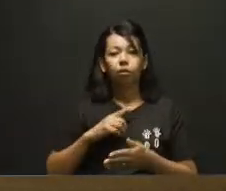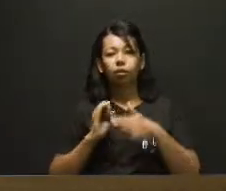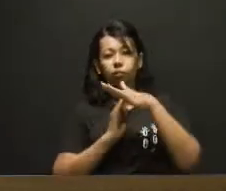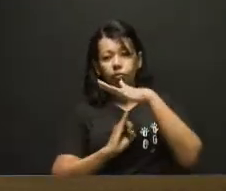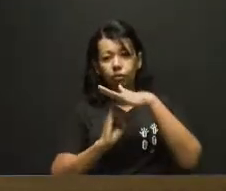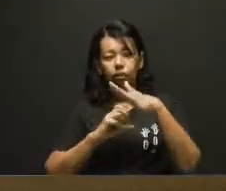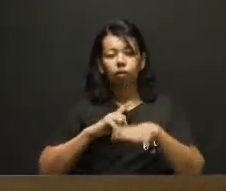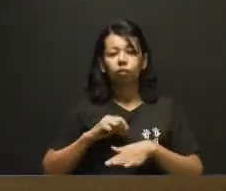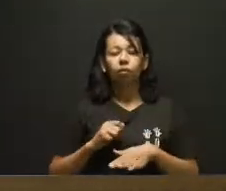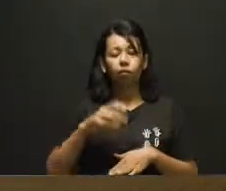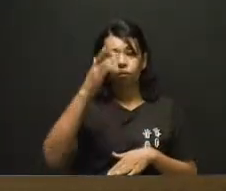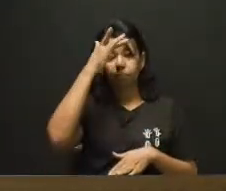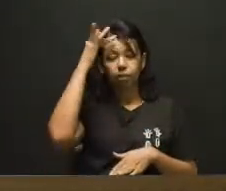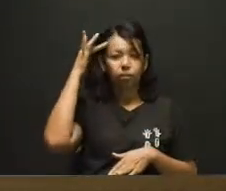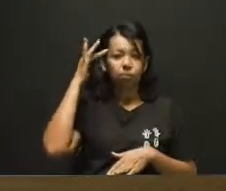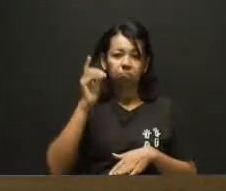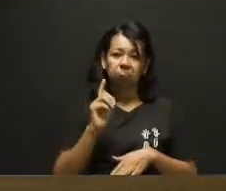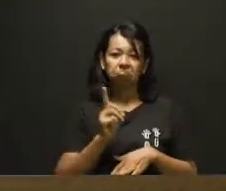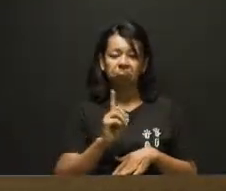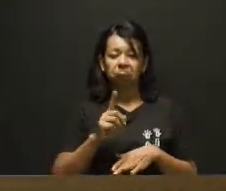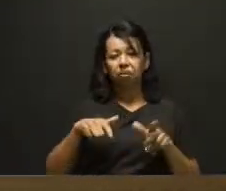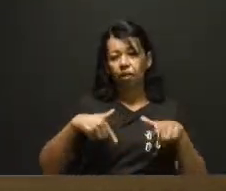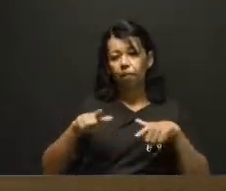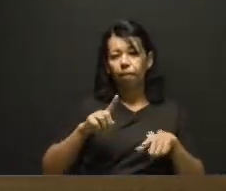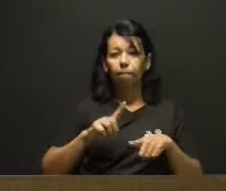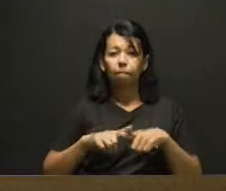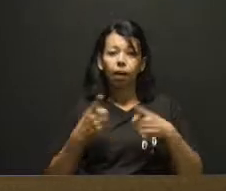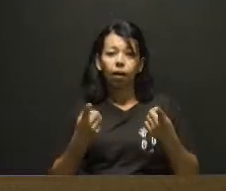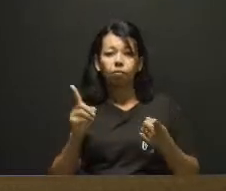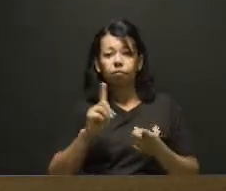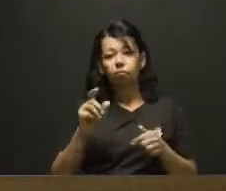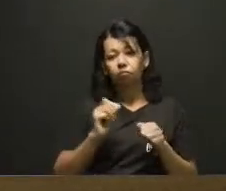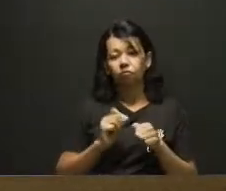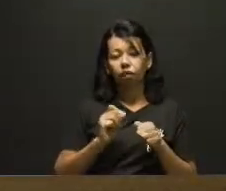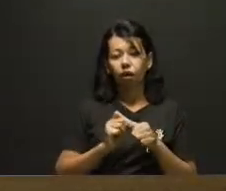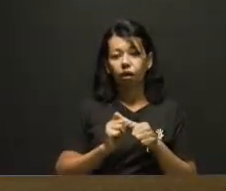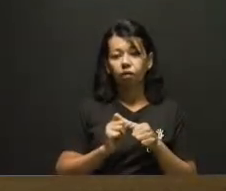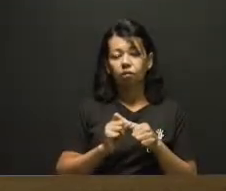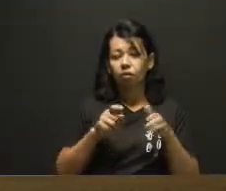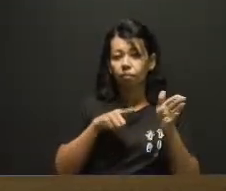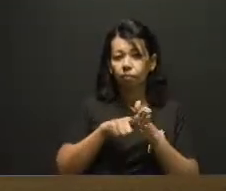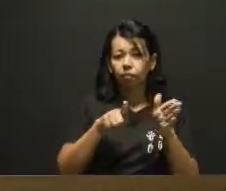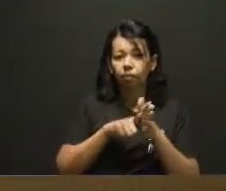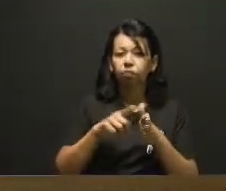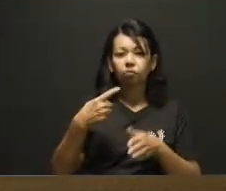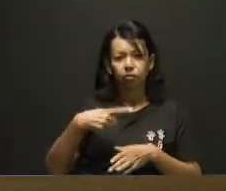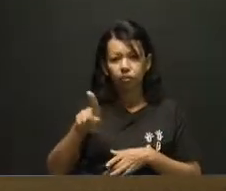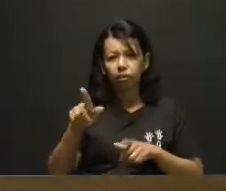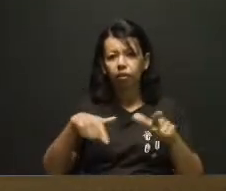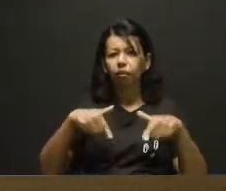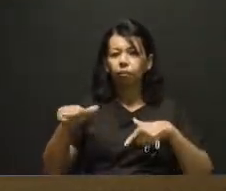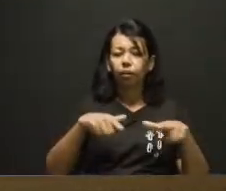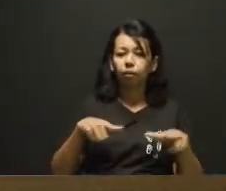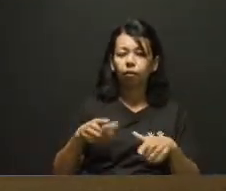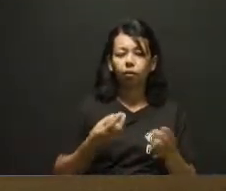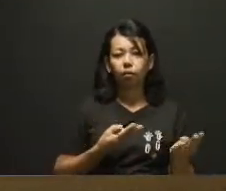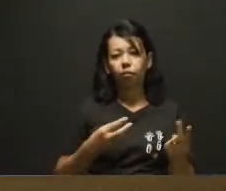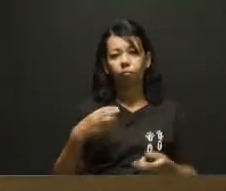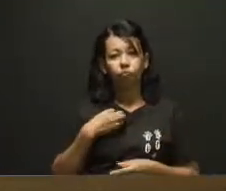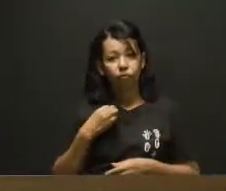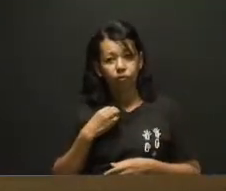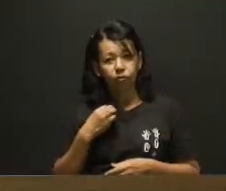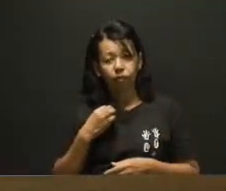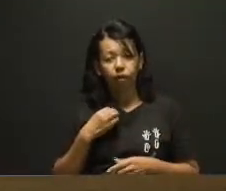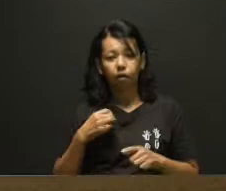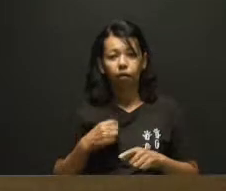que tem um profissional mas não executa vieram perguntar para mim se eu e atendem uma instituição como voluntária eu tenho me propus